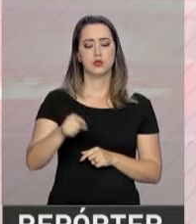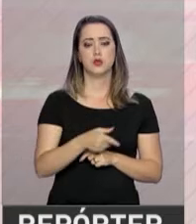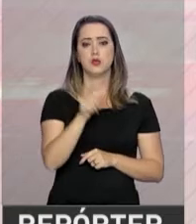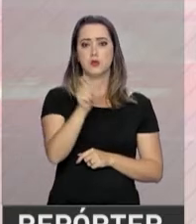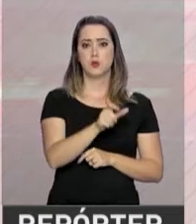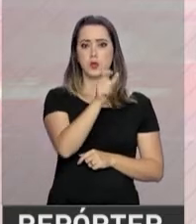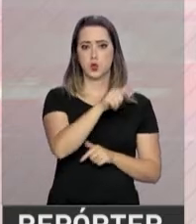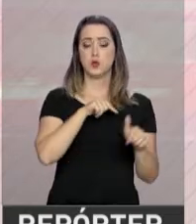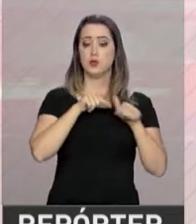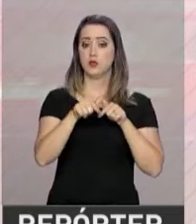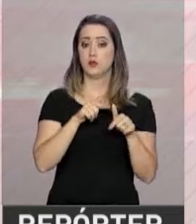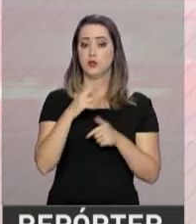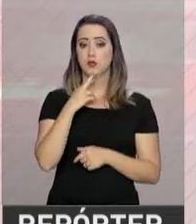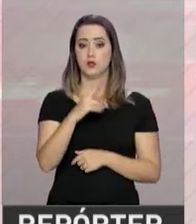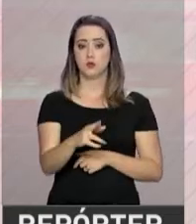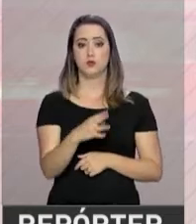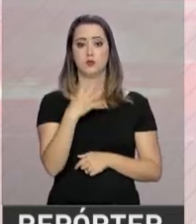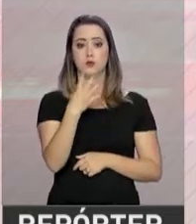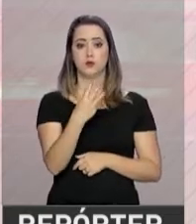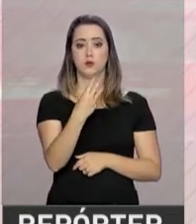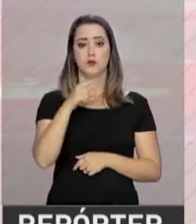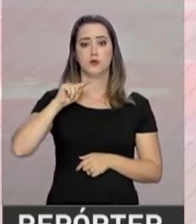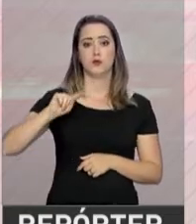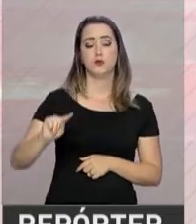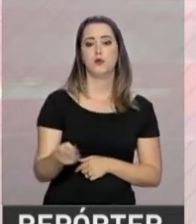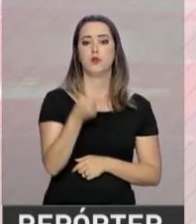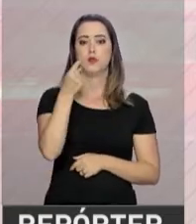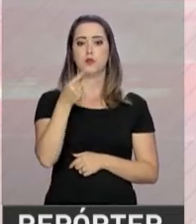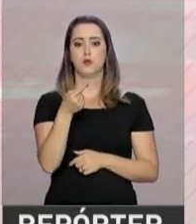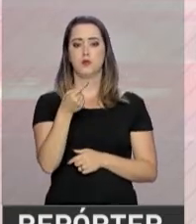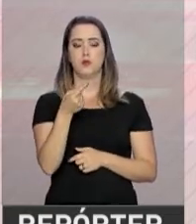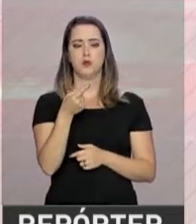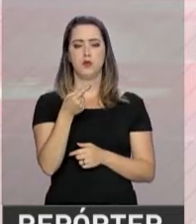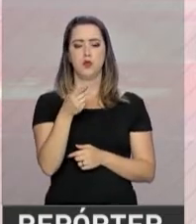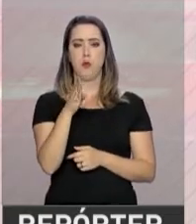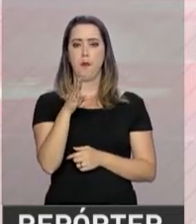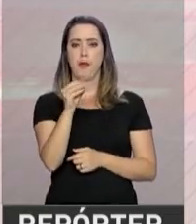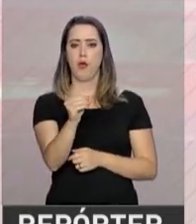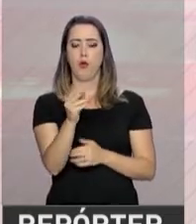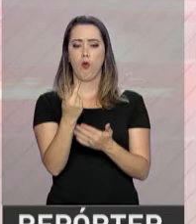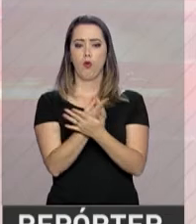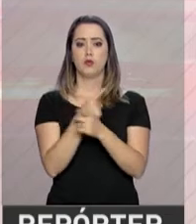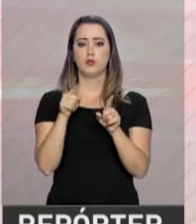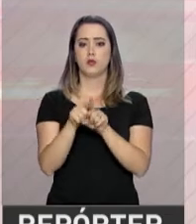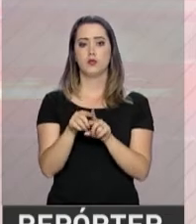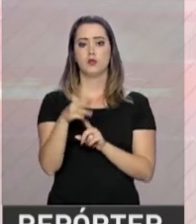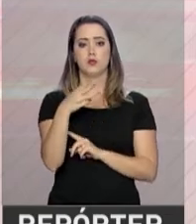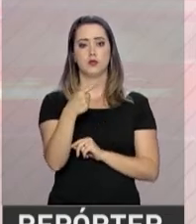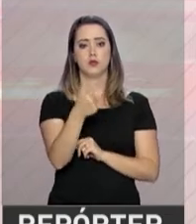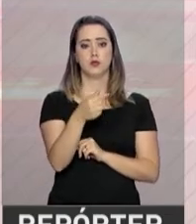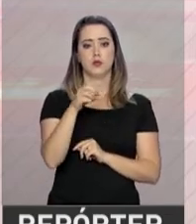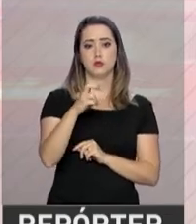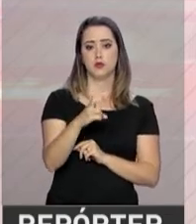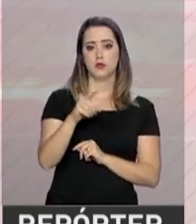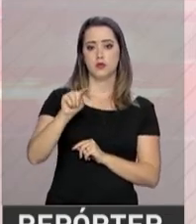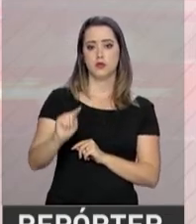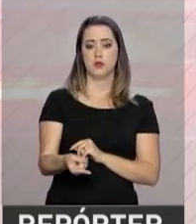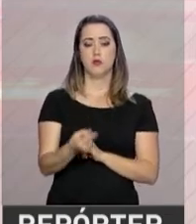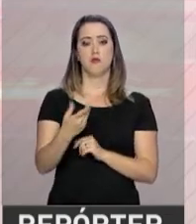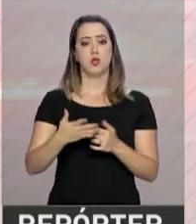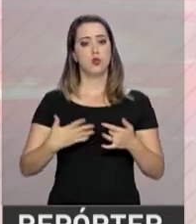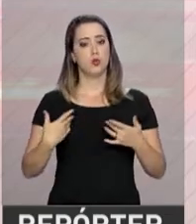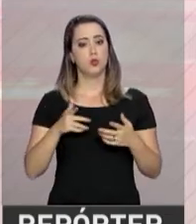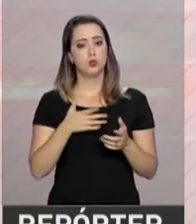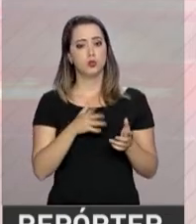e o resultado 43 mil ocorrências atendidas 375 mil abordagens